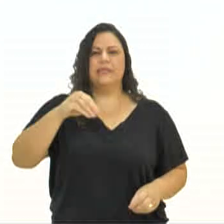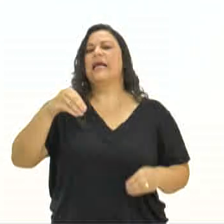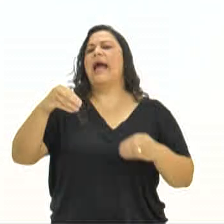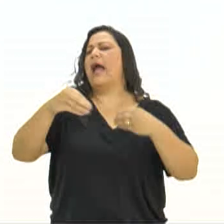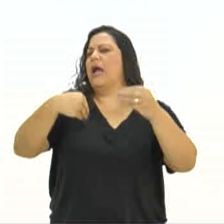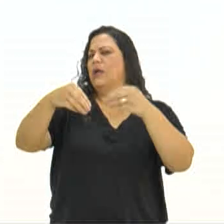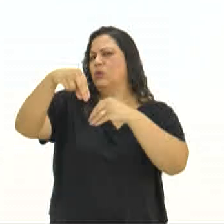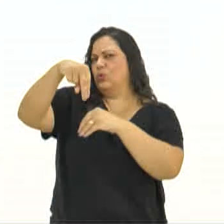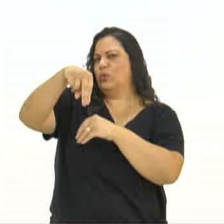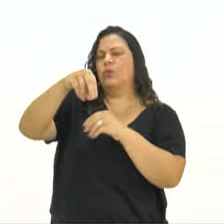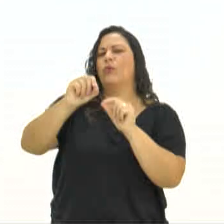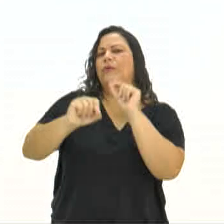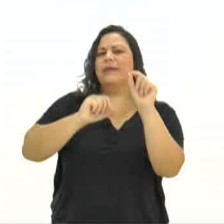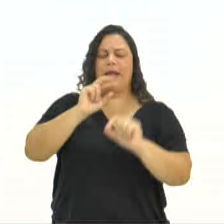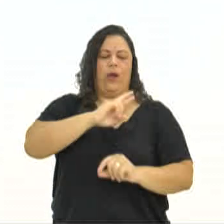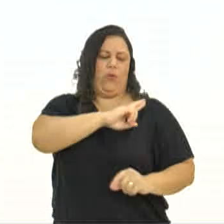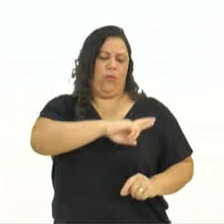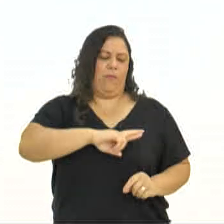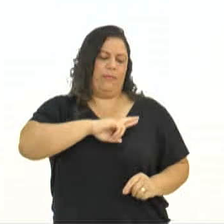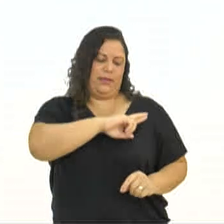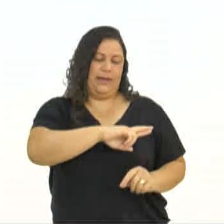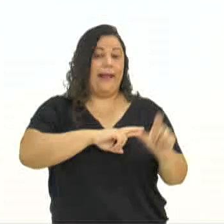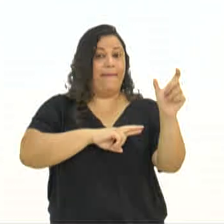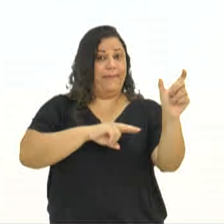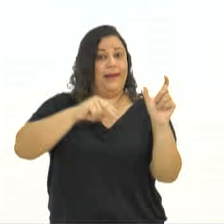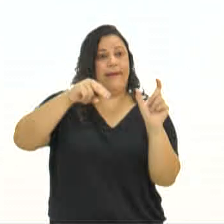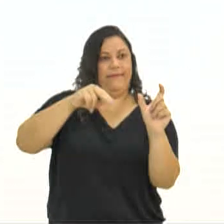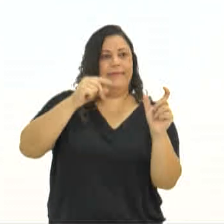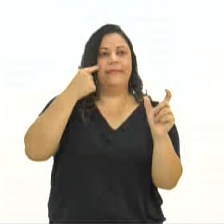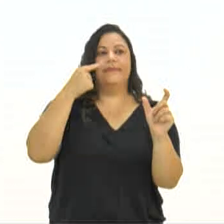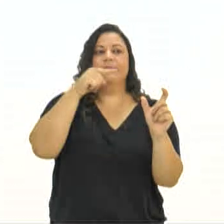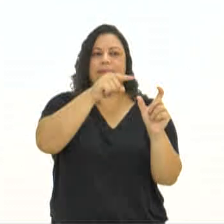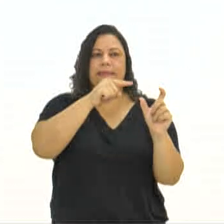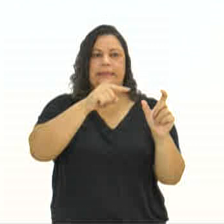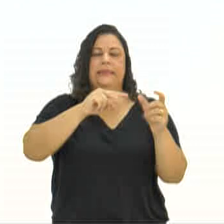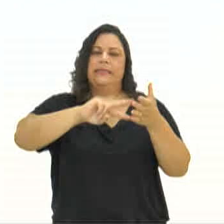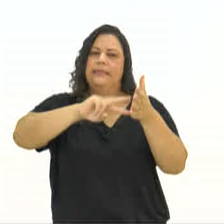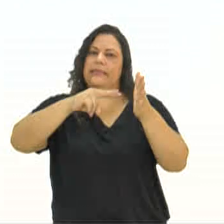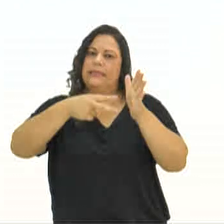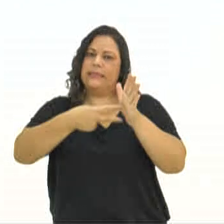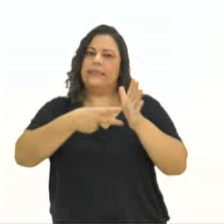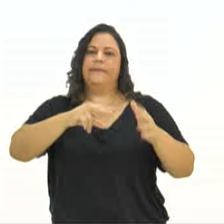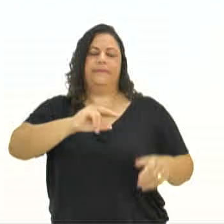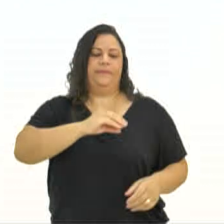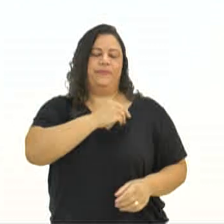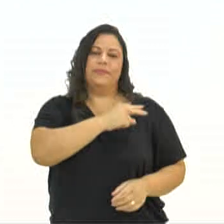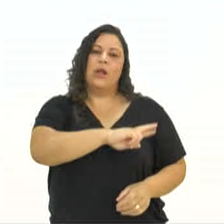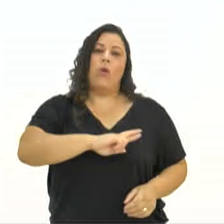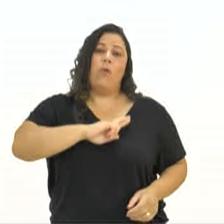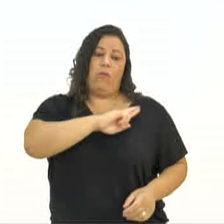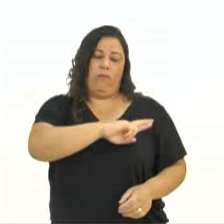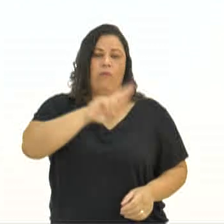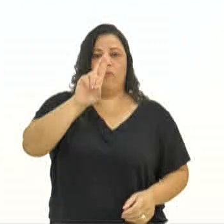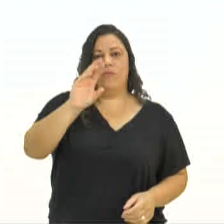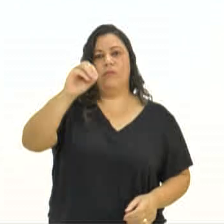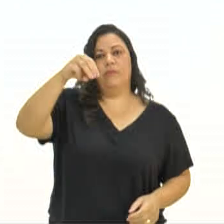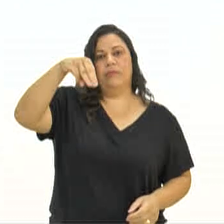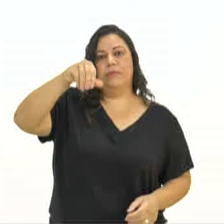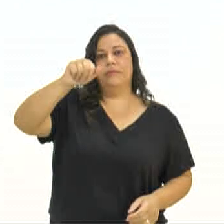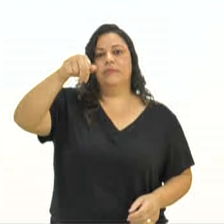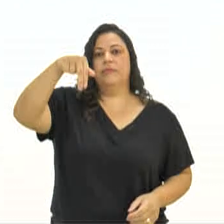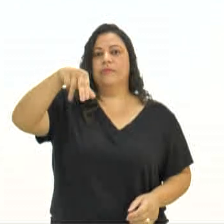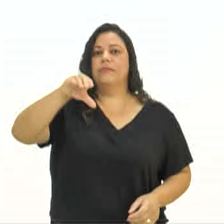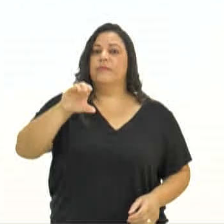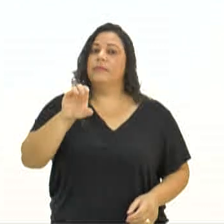português significa romance, aquele tipo textual, né? E conta a história da protagonista, Liesel, né? Que